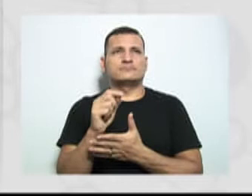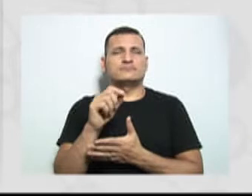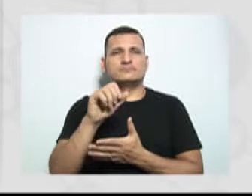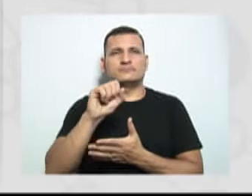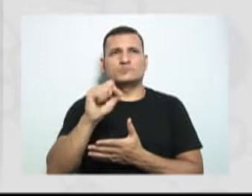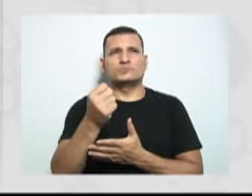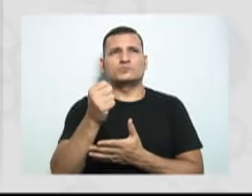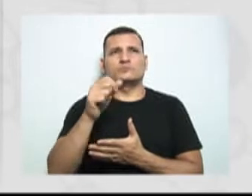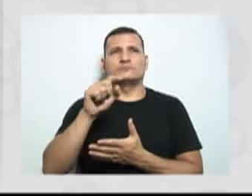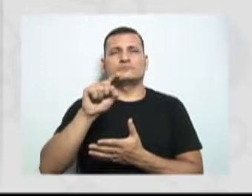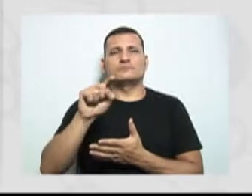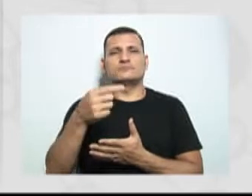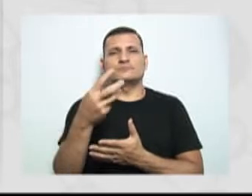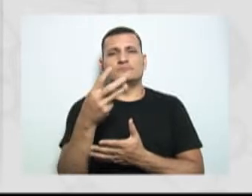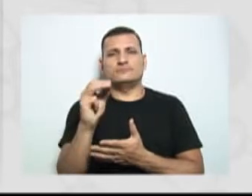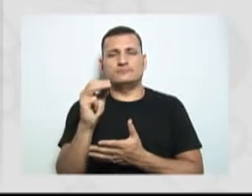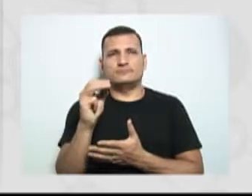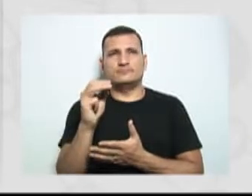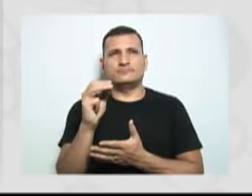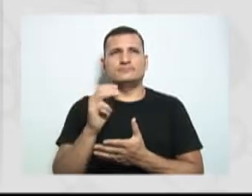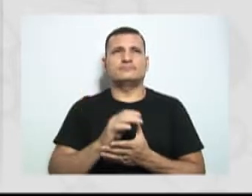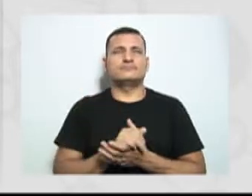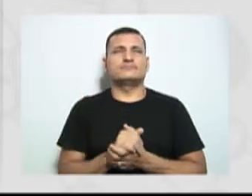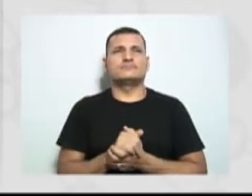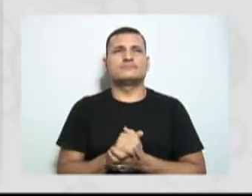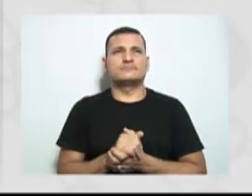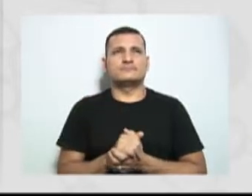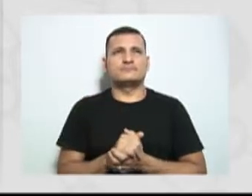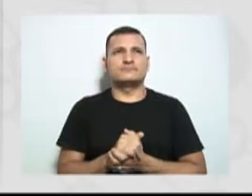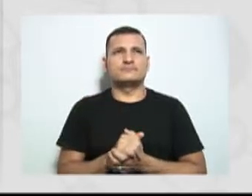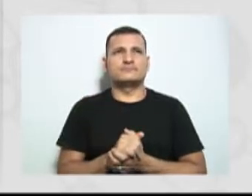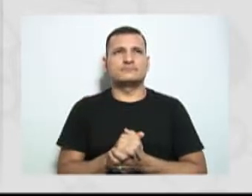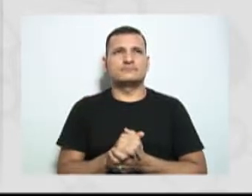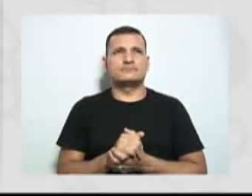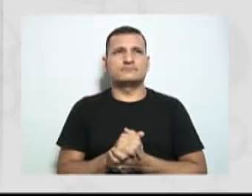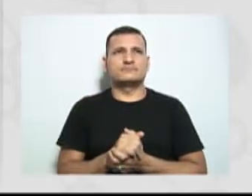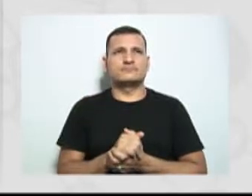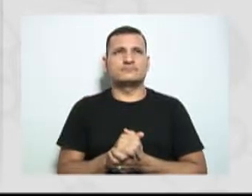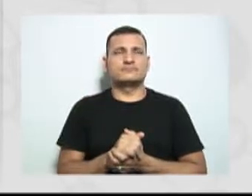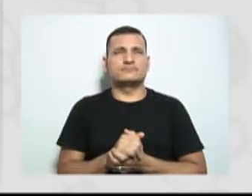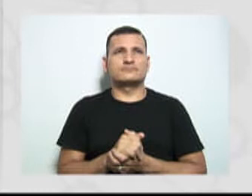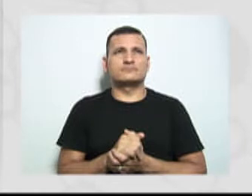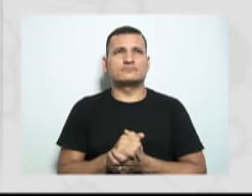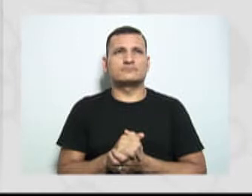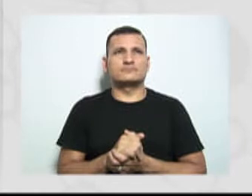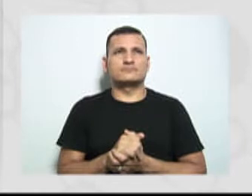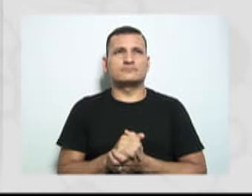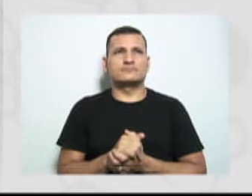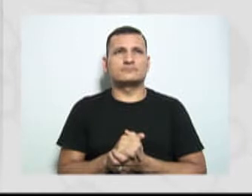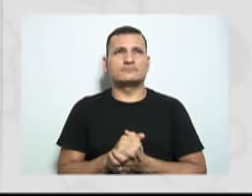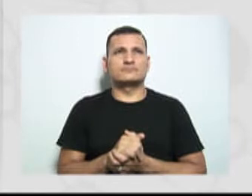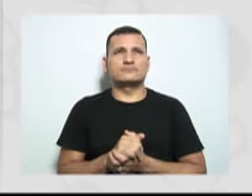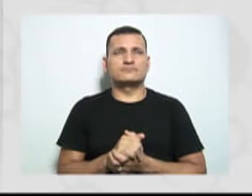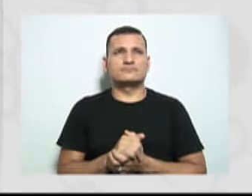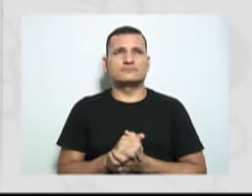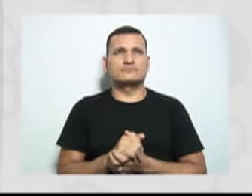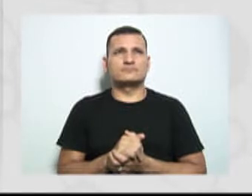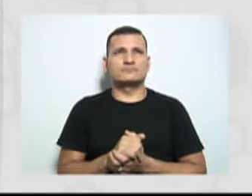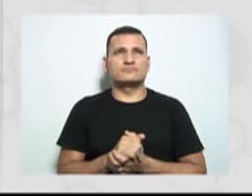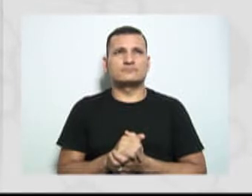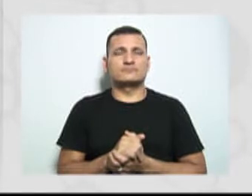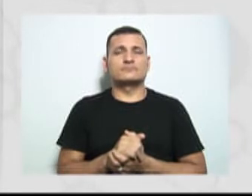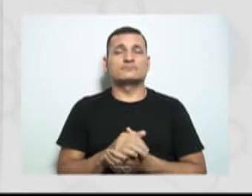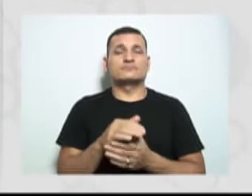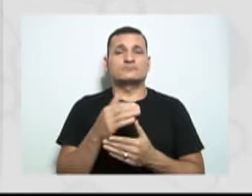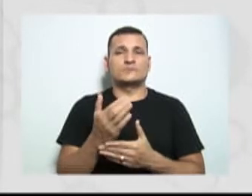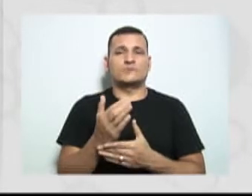preço unitário menos as despesas, os custos e despesas fixas unitárias. Com a